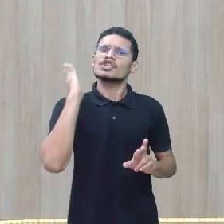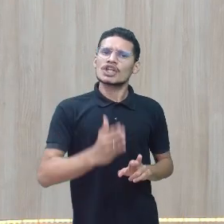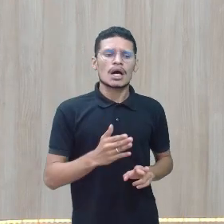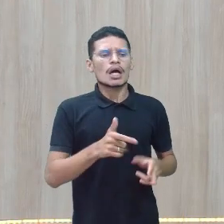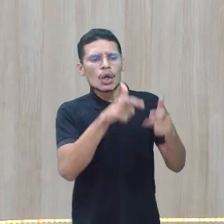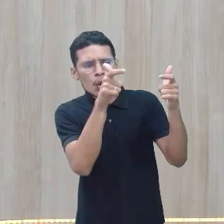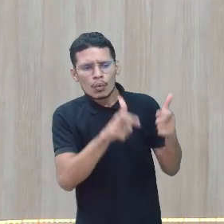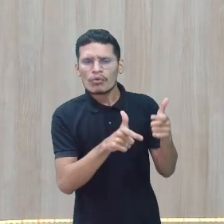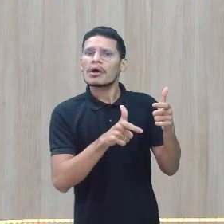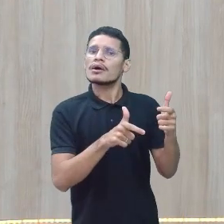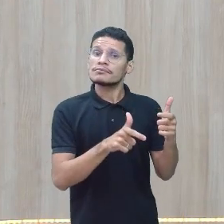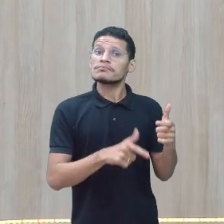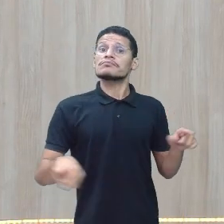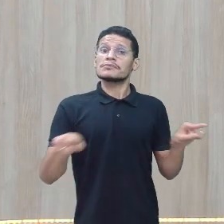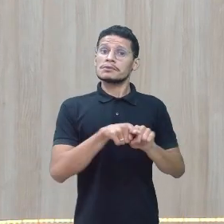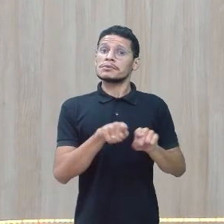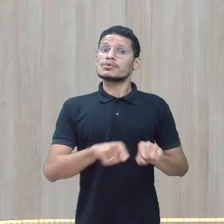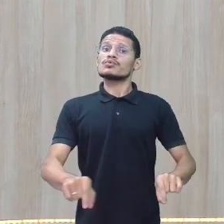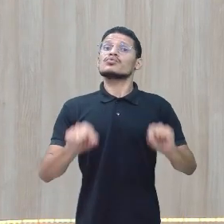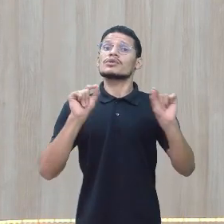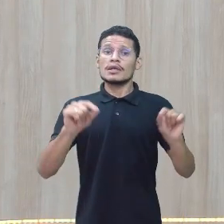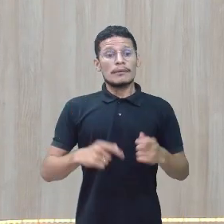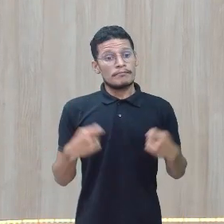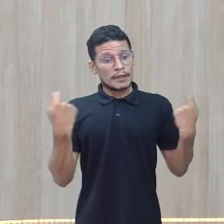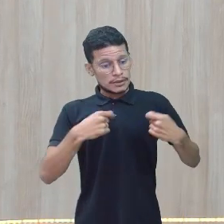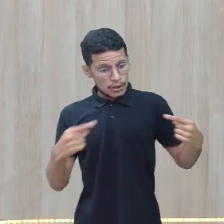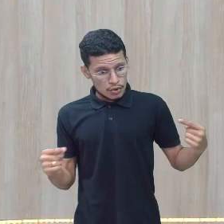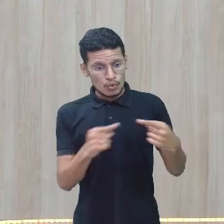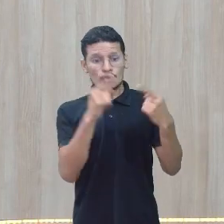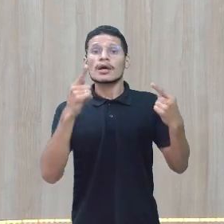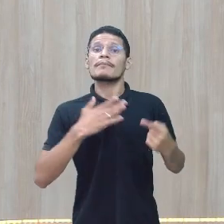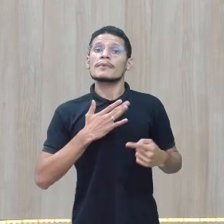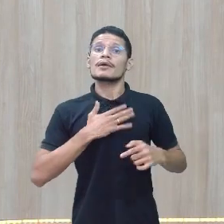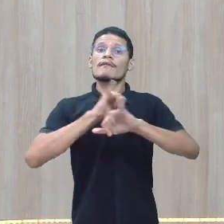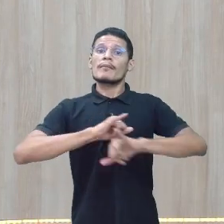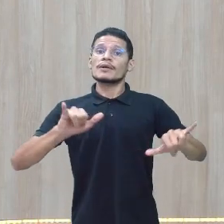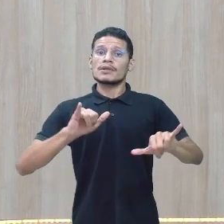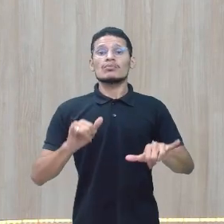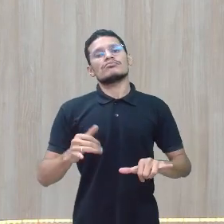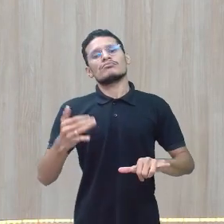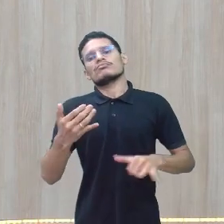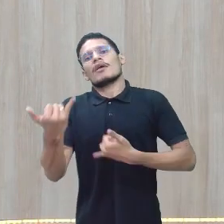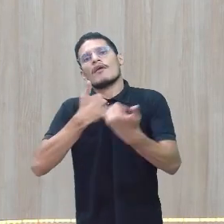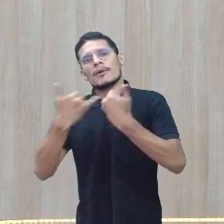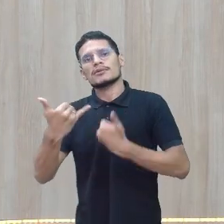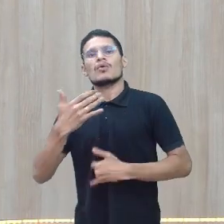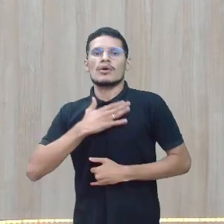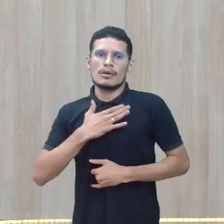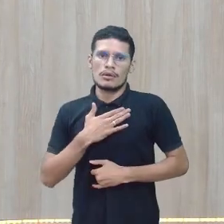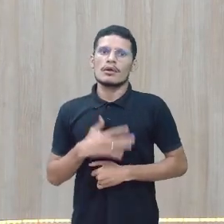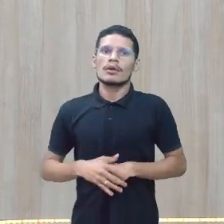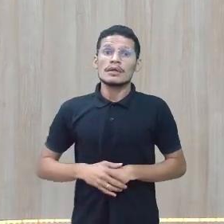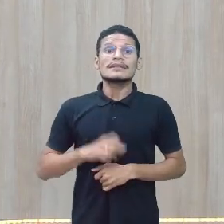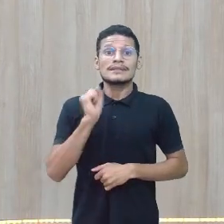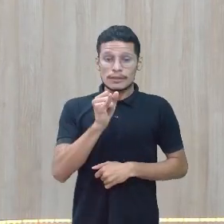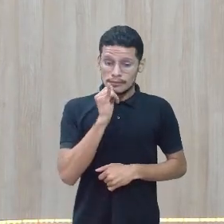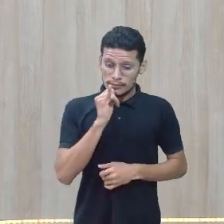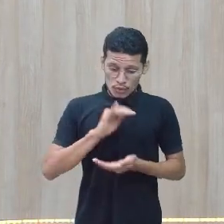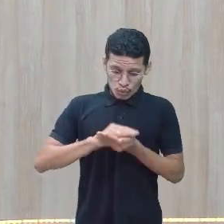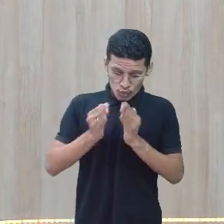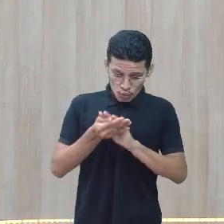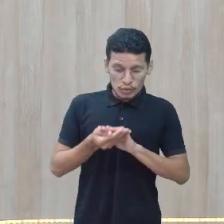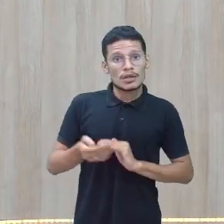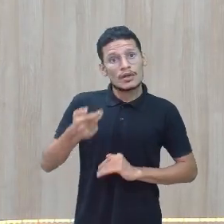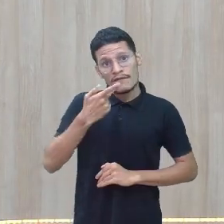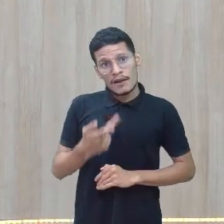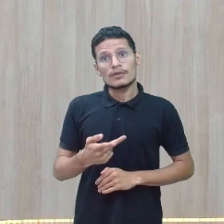esse local e isso tem que entrar em confronto com a informação que eu estou recebendo. Se a gente está falando do cuscuz, eu acho que